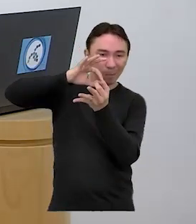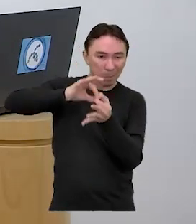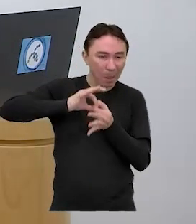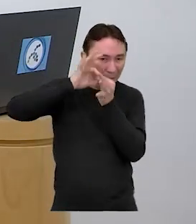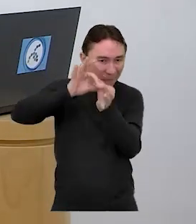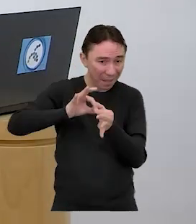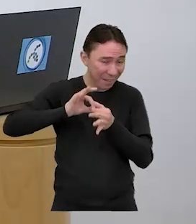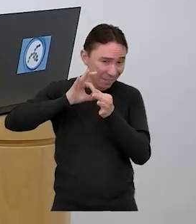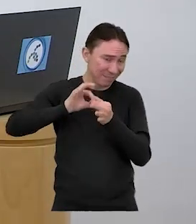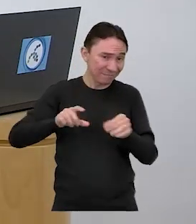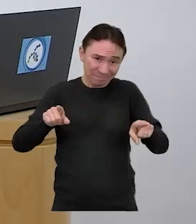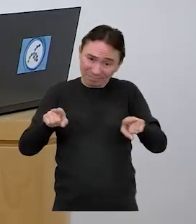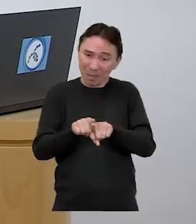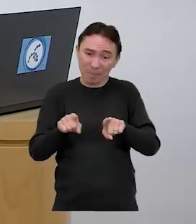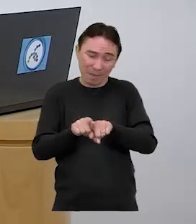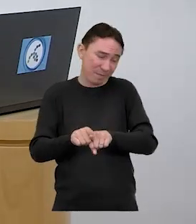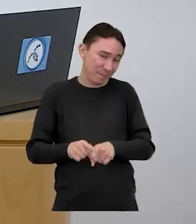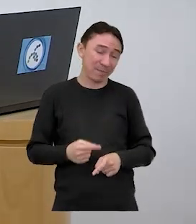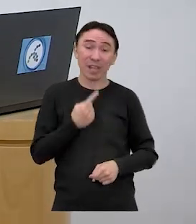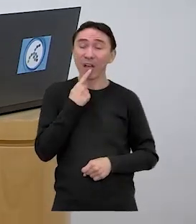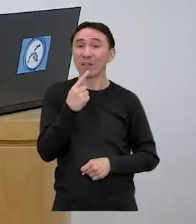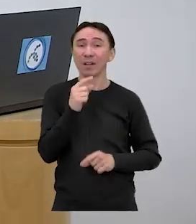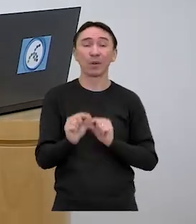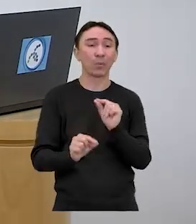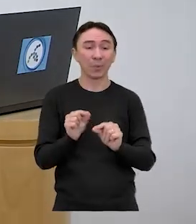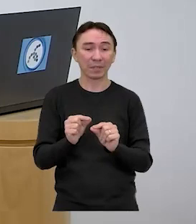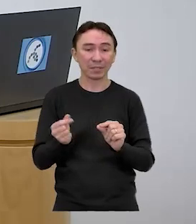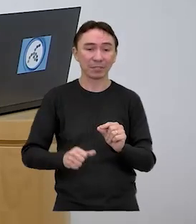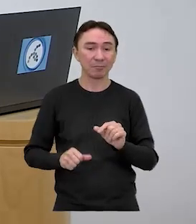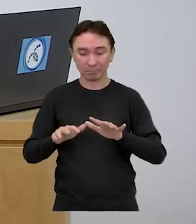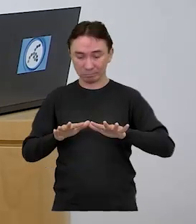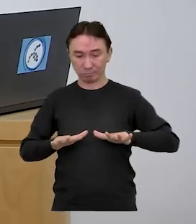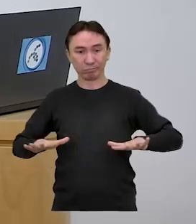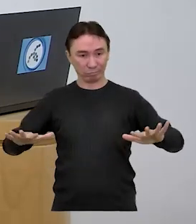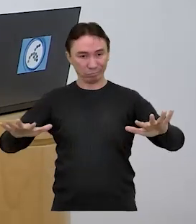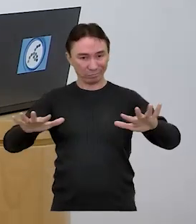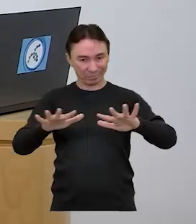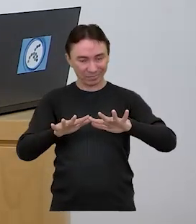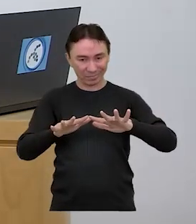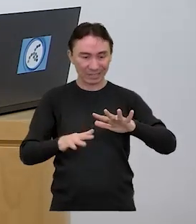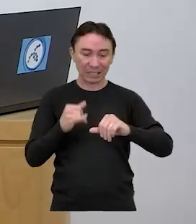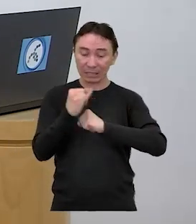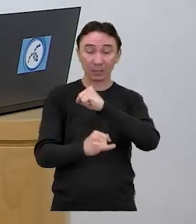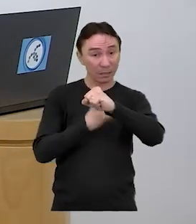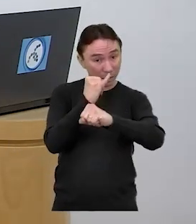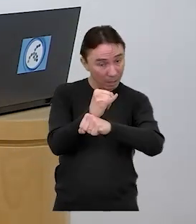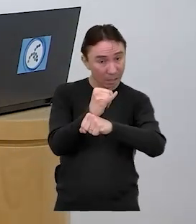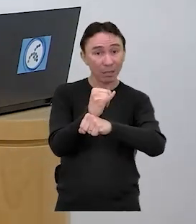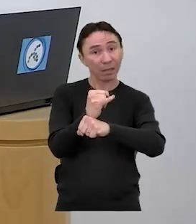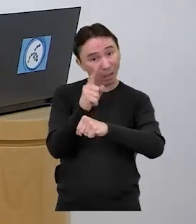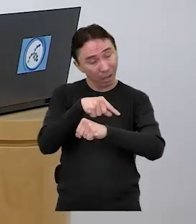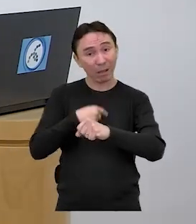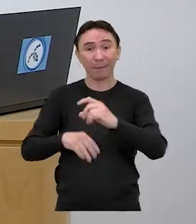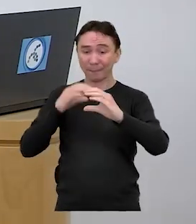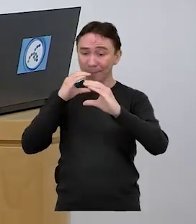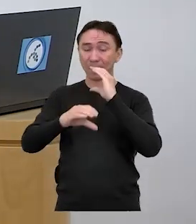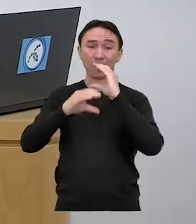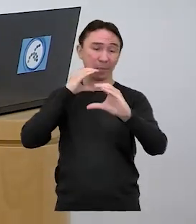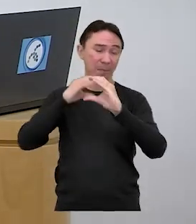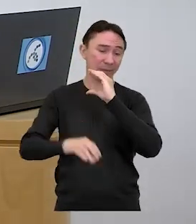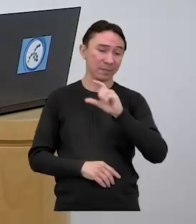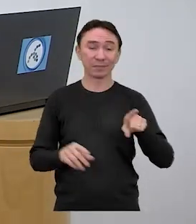né, a gente tem que pensar na internet como meio de comunicação, né, e o transporte, né, que cada vez mais vai